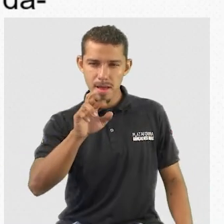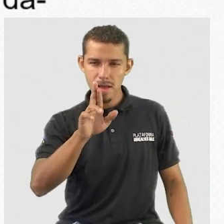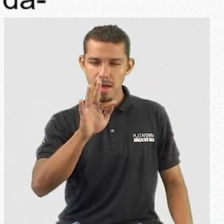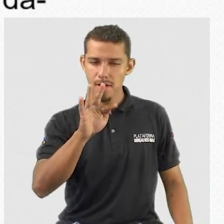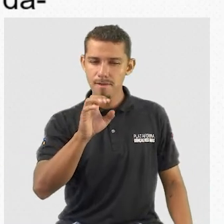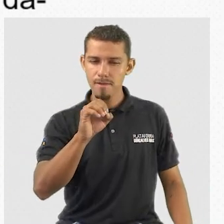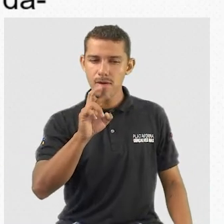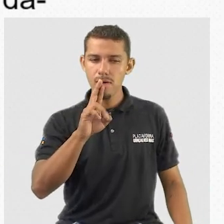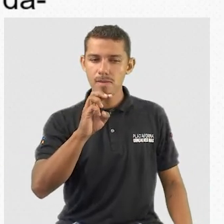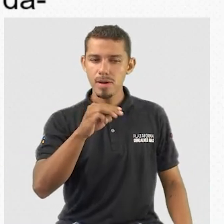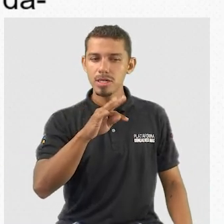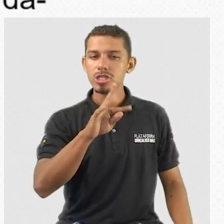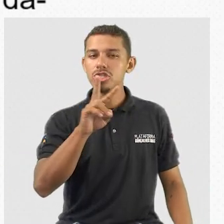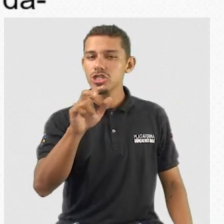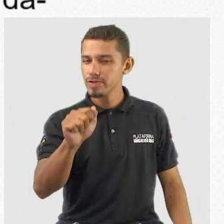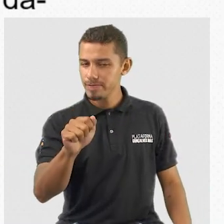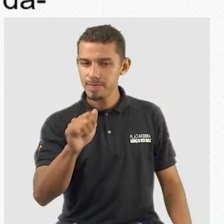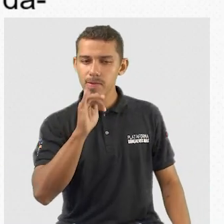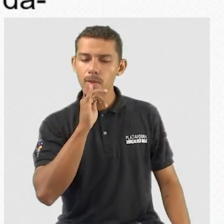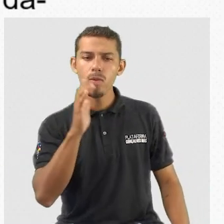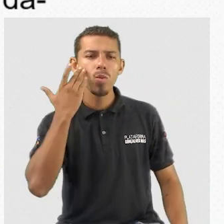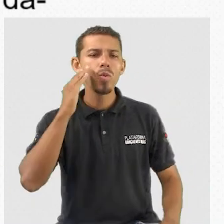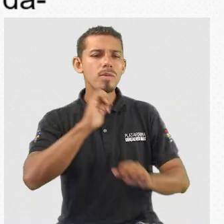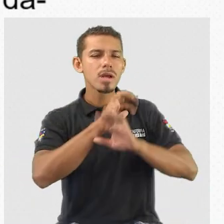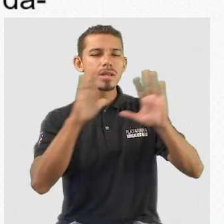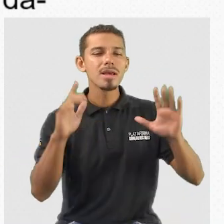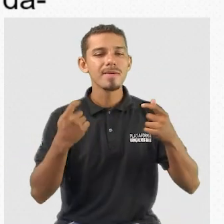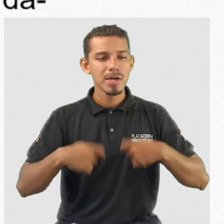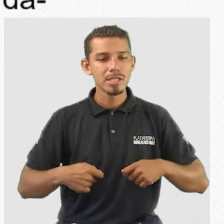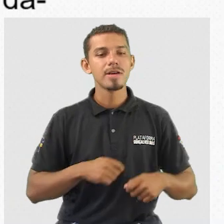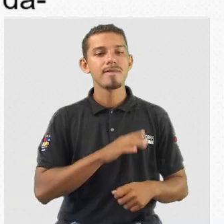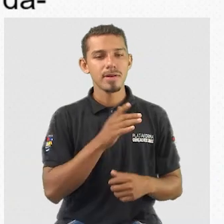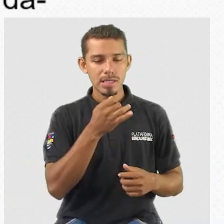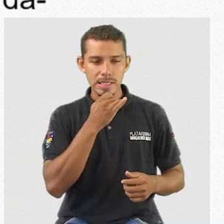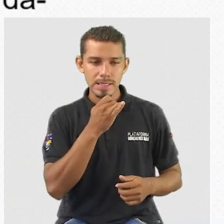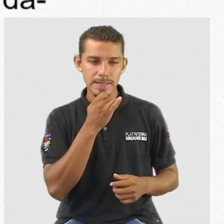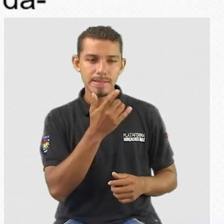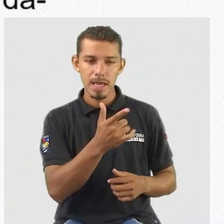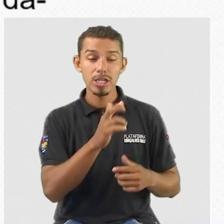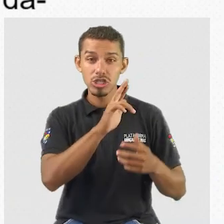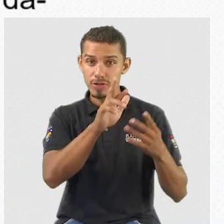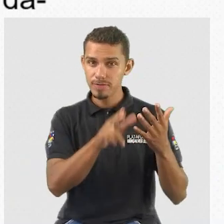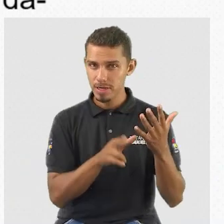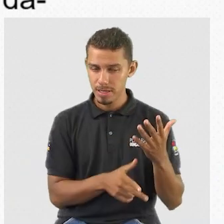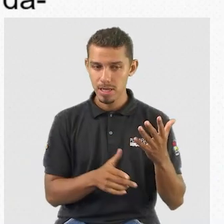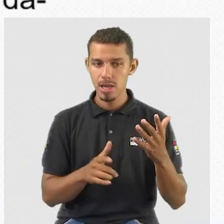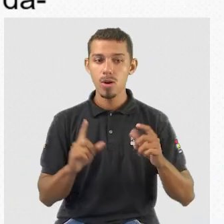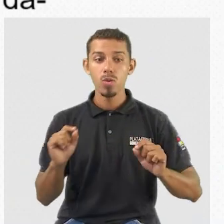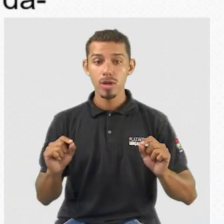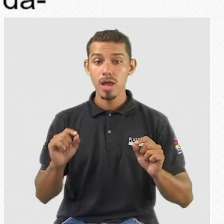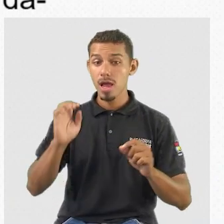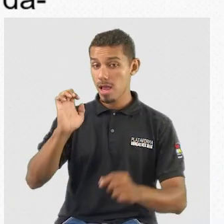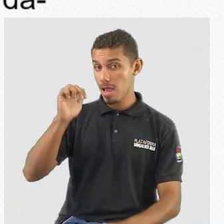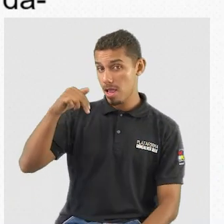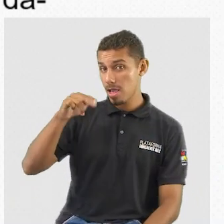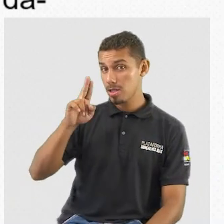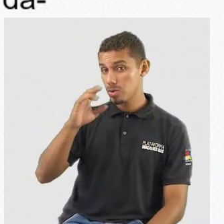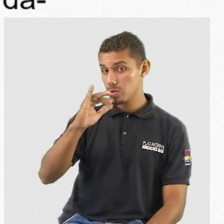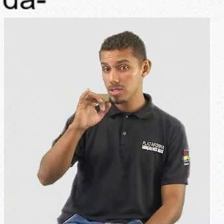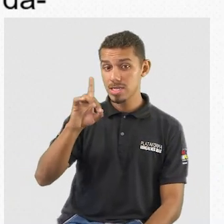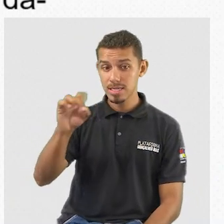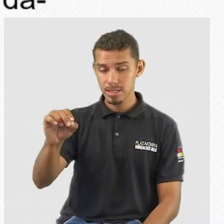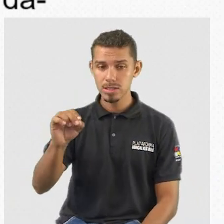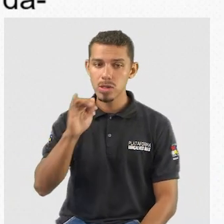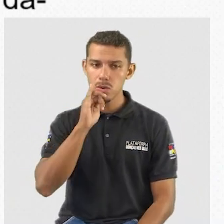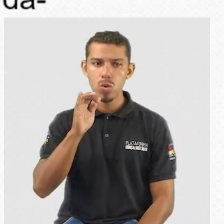O que são enunciados performativos? Para a gente compreender, a gente precisa fazer, por exemplo, a diferença entre o que é um enunciado